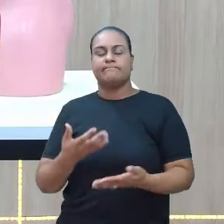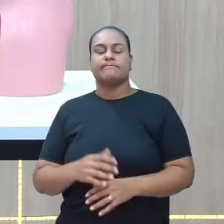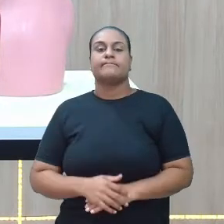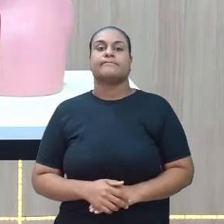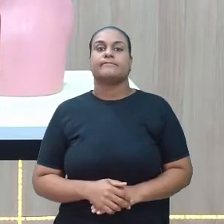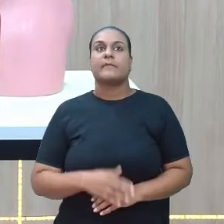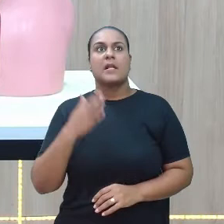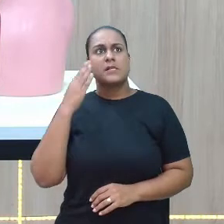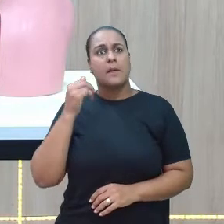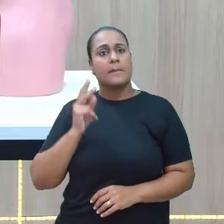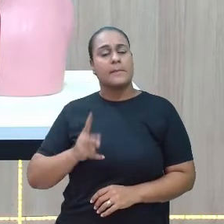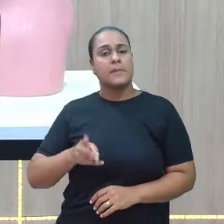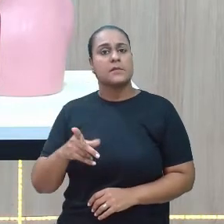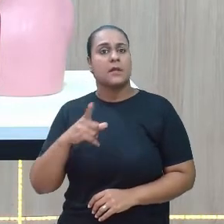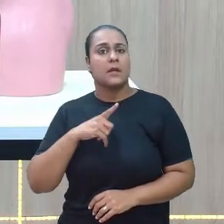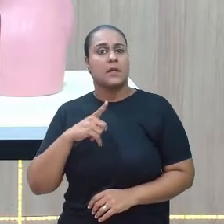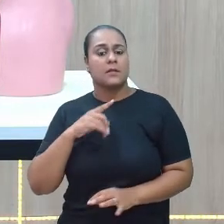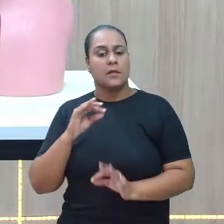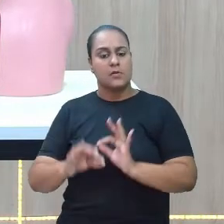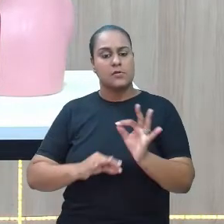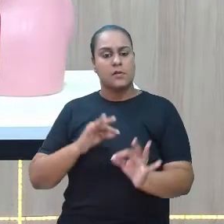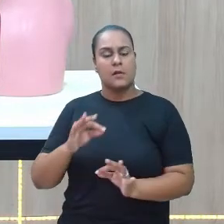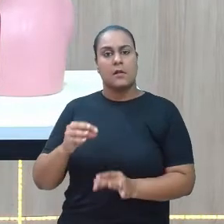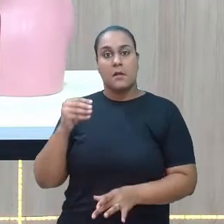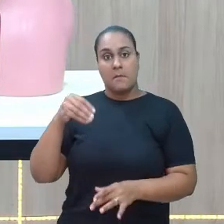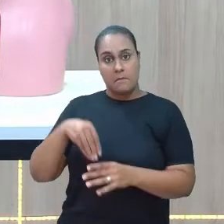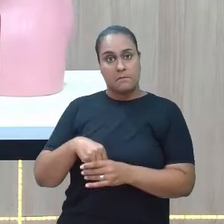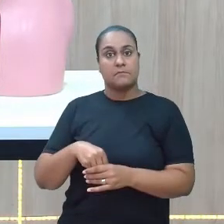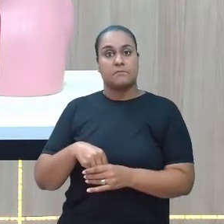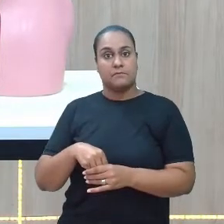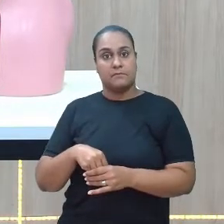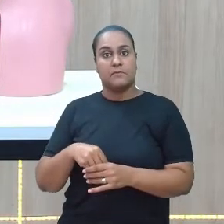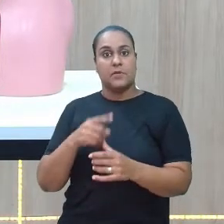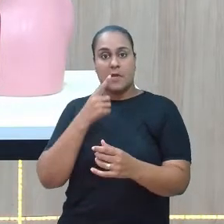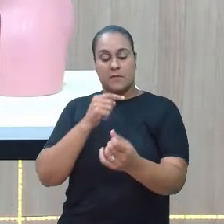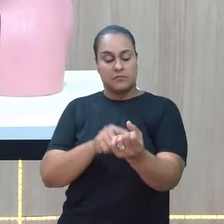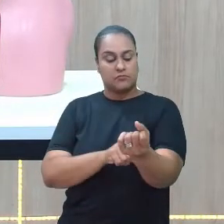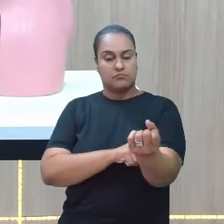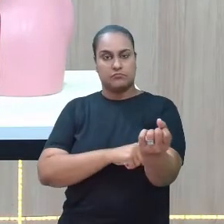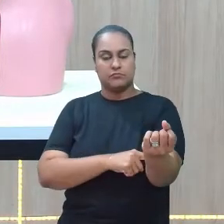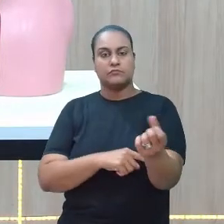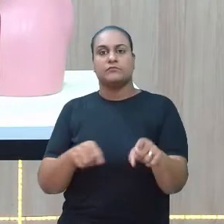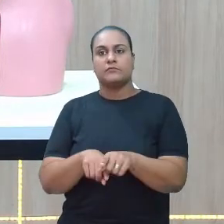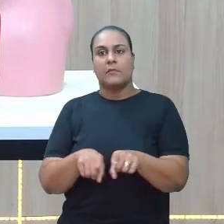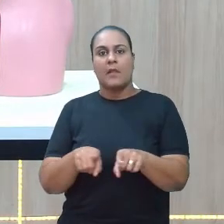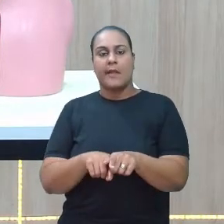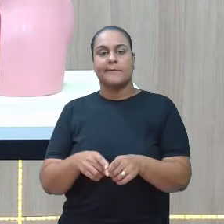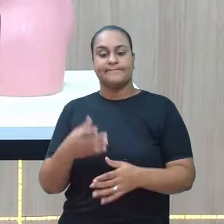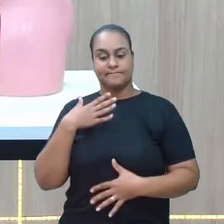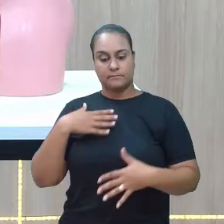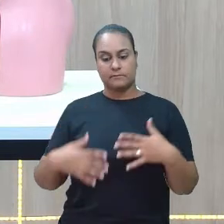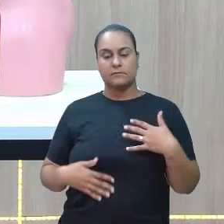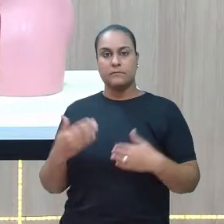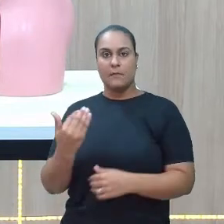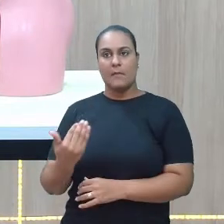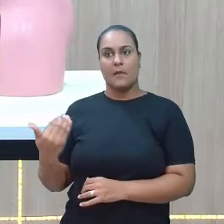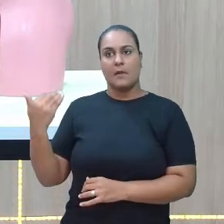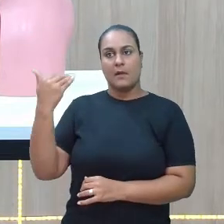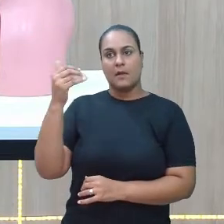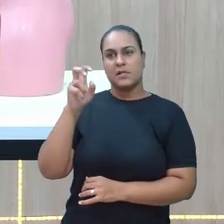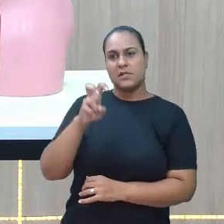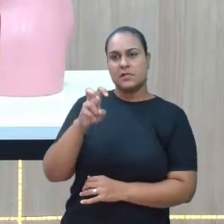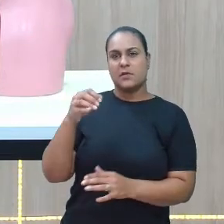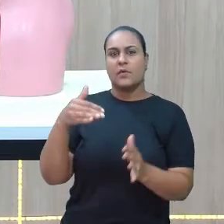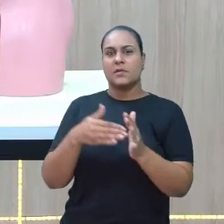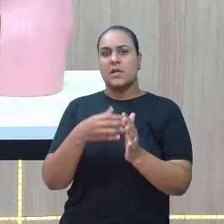sabendo sempre que ele possui células presentes nele também, não é? O corpo de um adulto mesmo, ele tem em média de 5 a